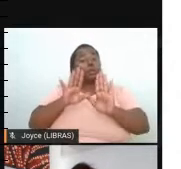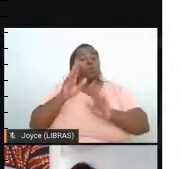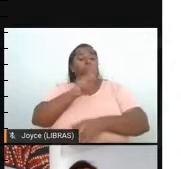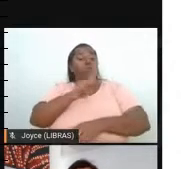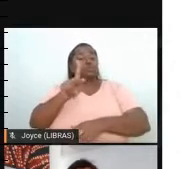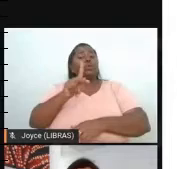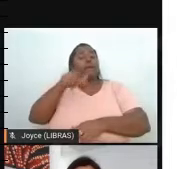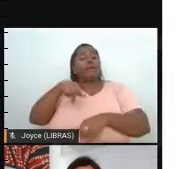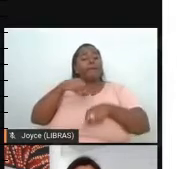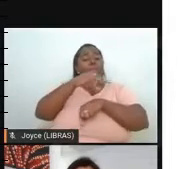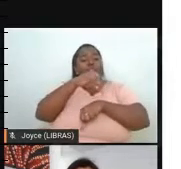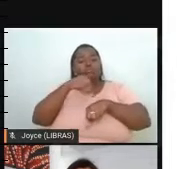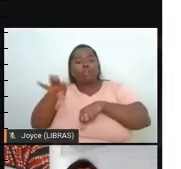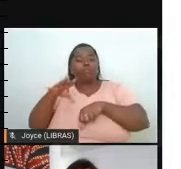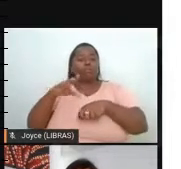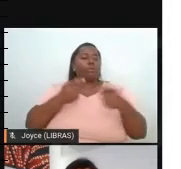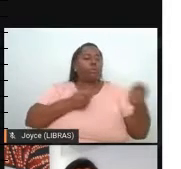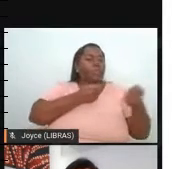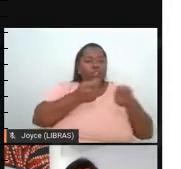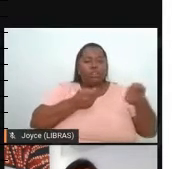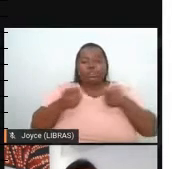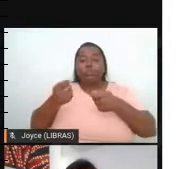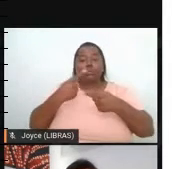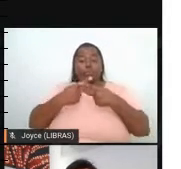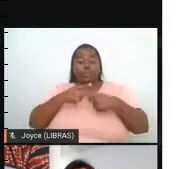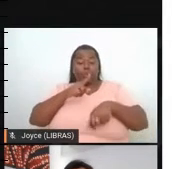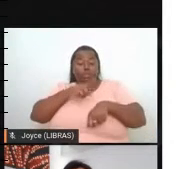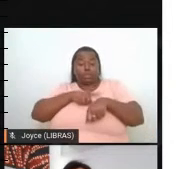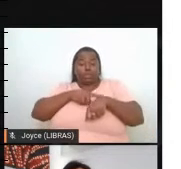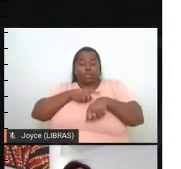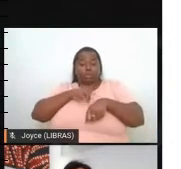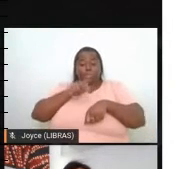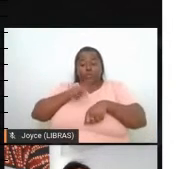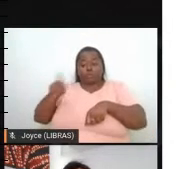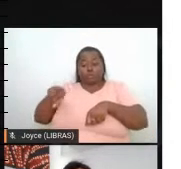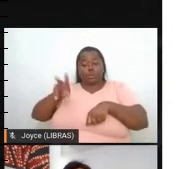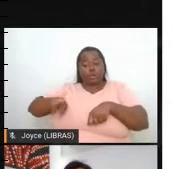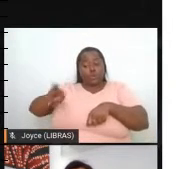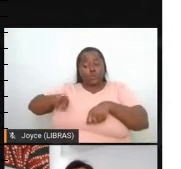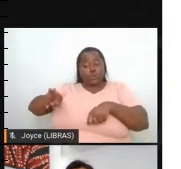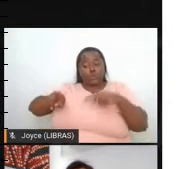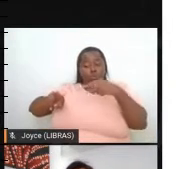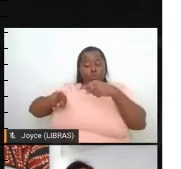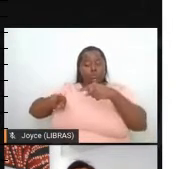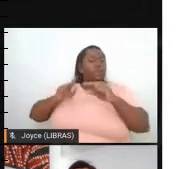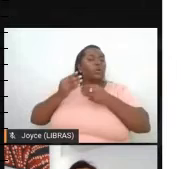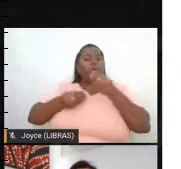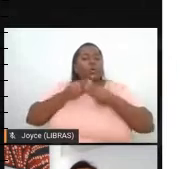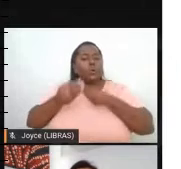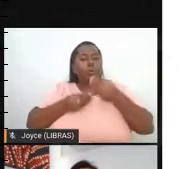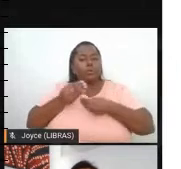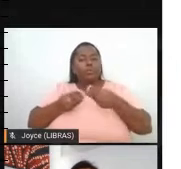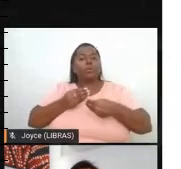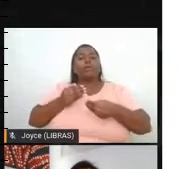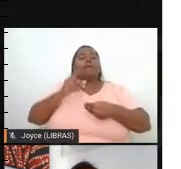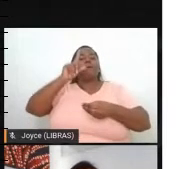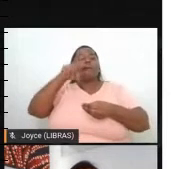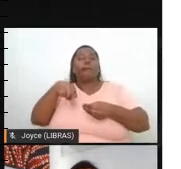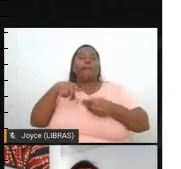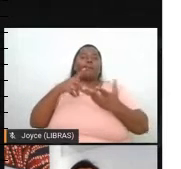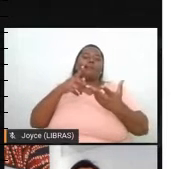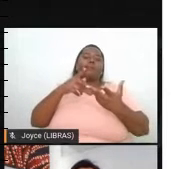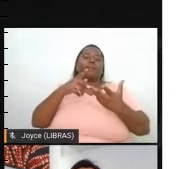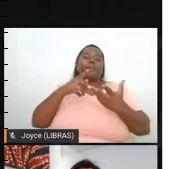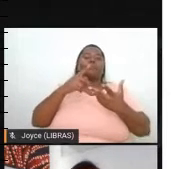usa o tempo, né? Depois de tudo isso preparado, esse banco de questões, ele vai usar esse tempo para pegar